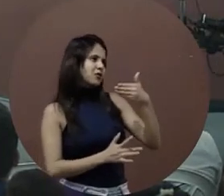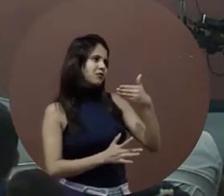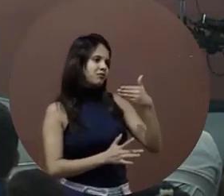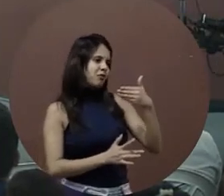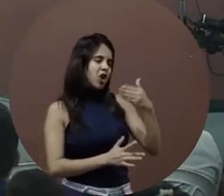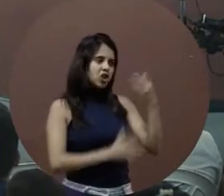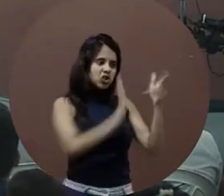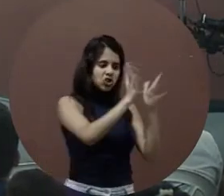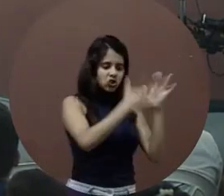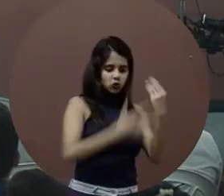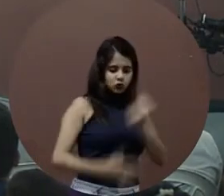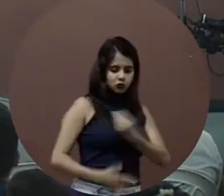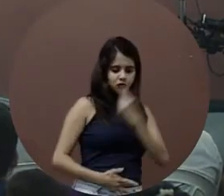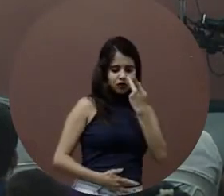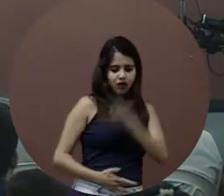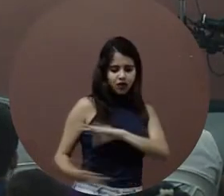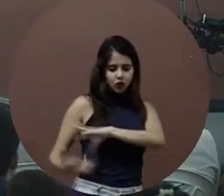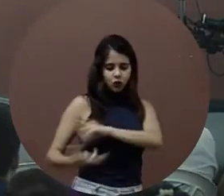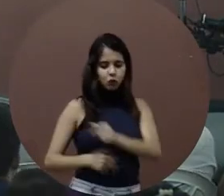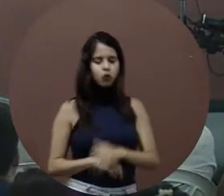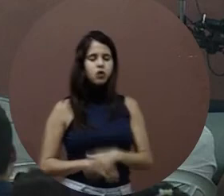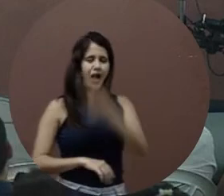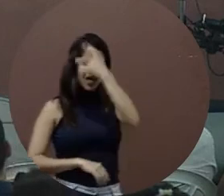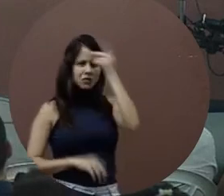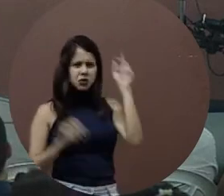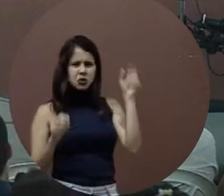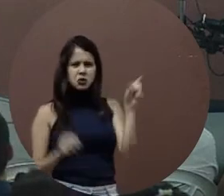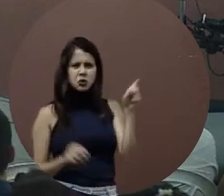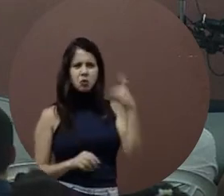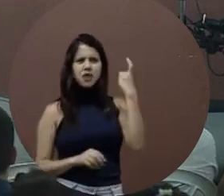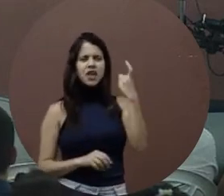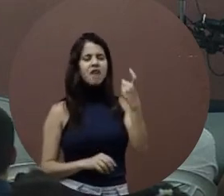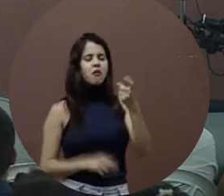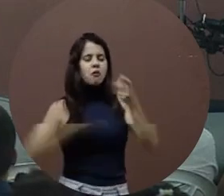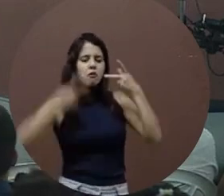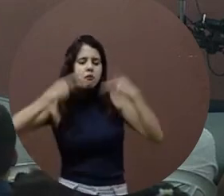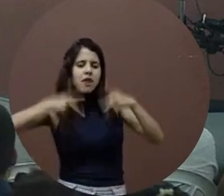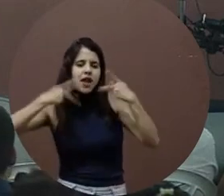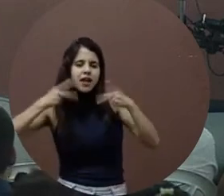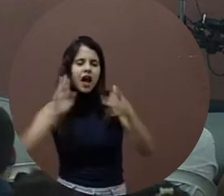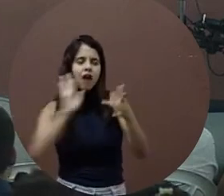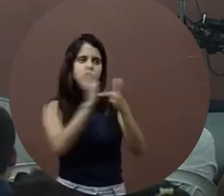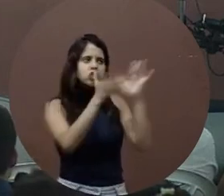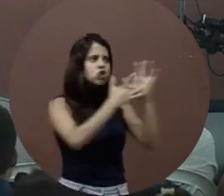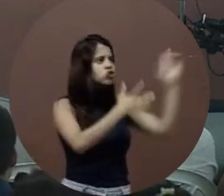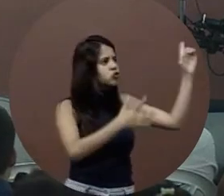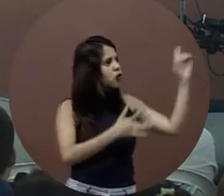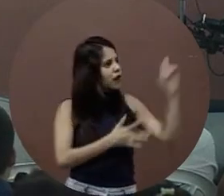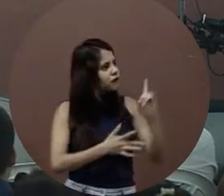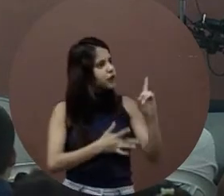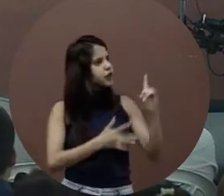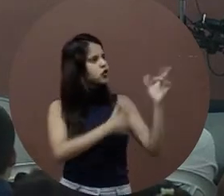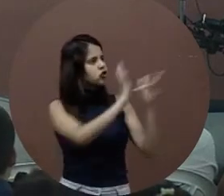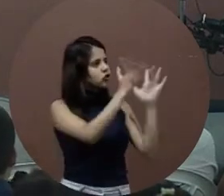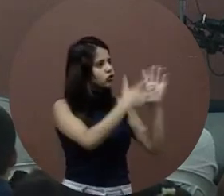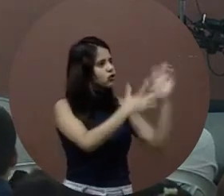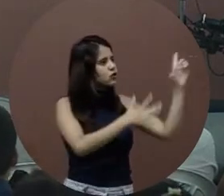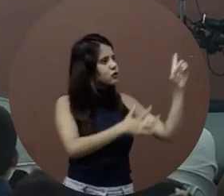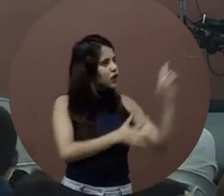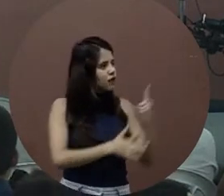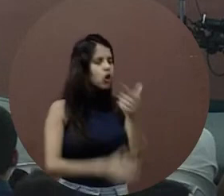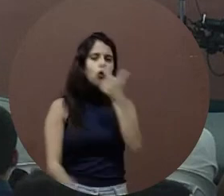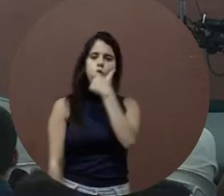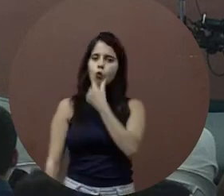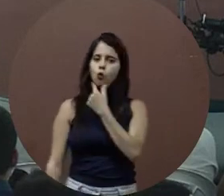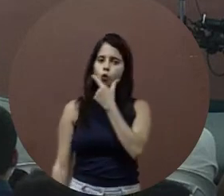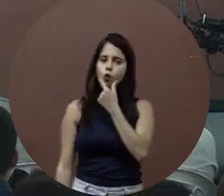Eles disseram, eles trabalharam, eles pregaram, eles profetizaram sobre o grande Messias que viria, o grande Salvador. Um